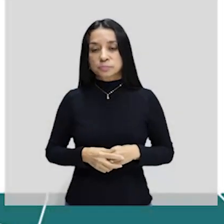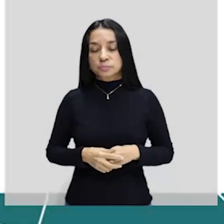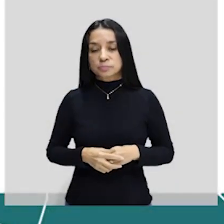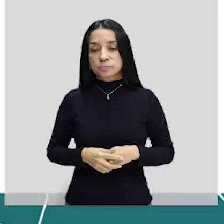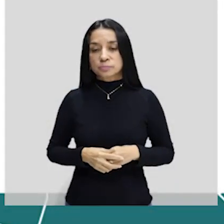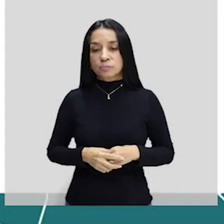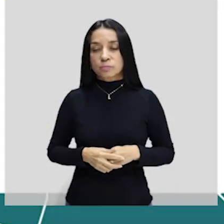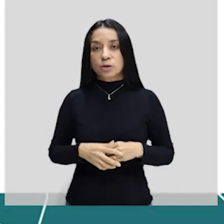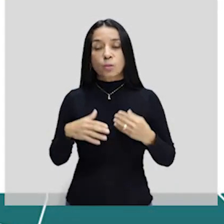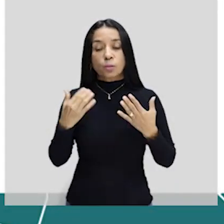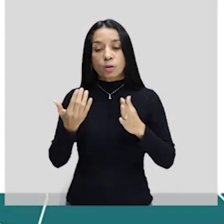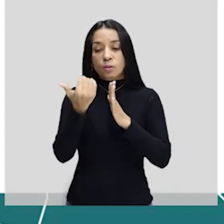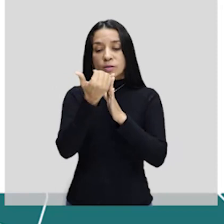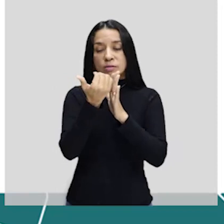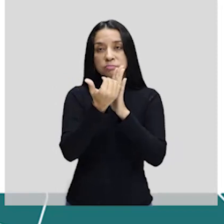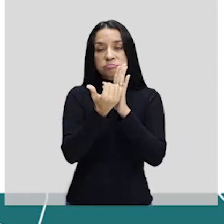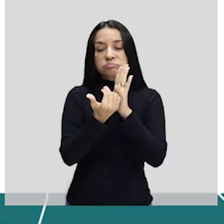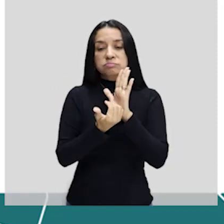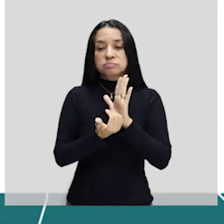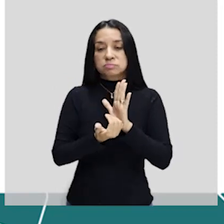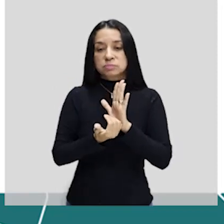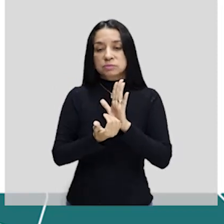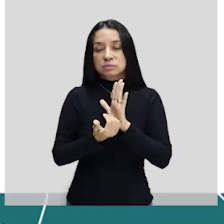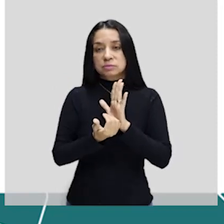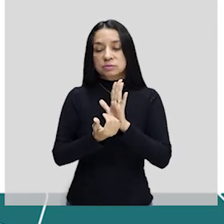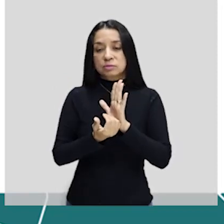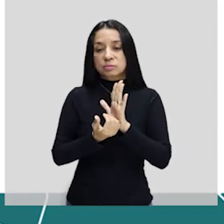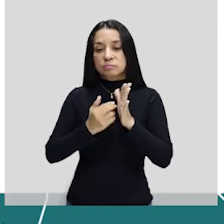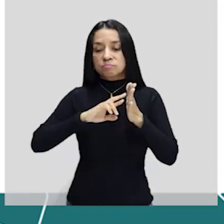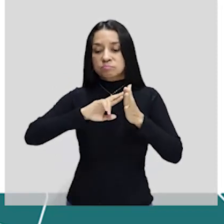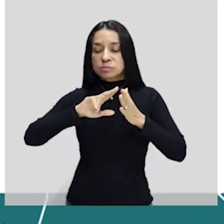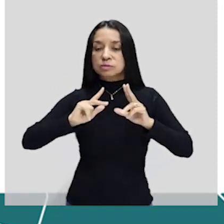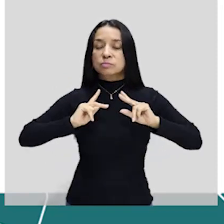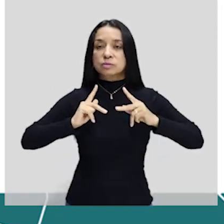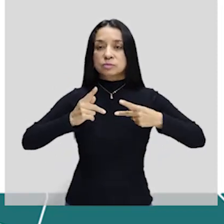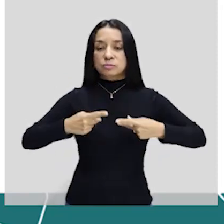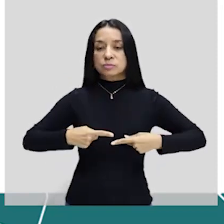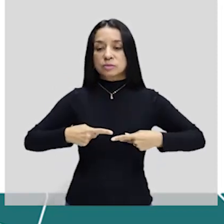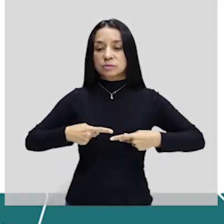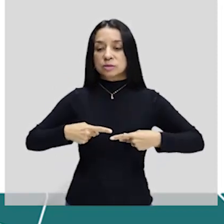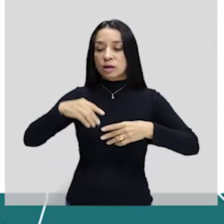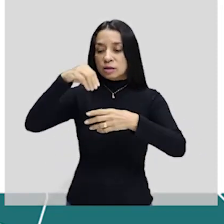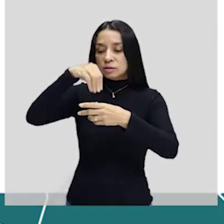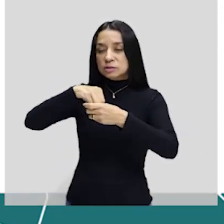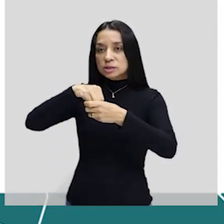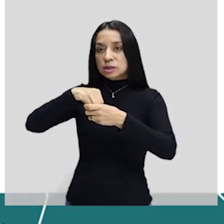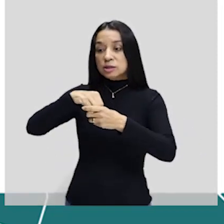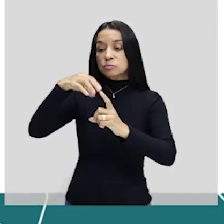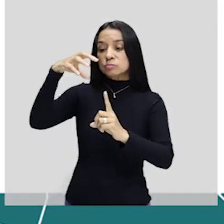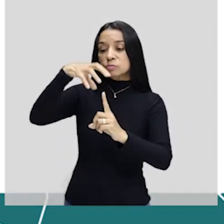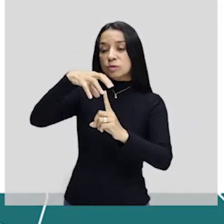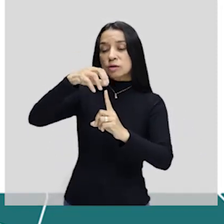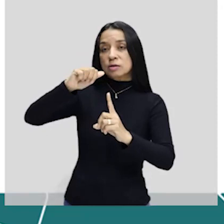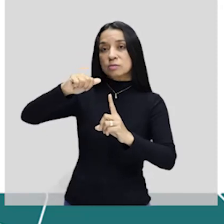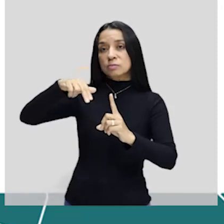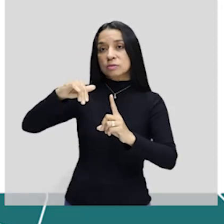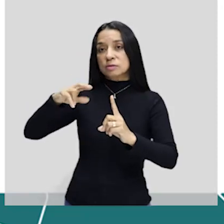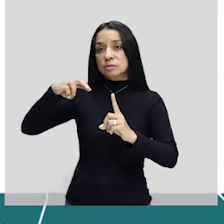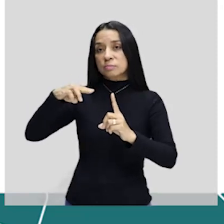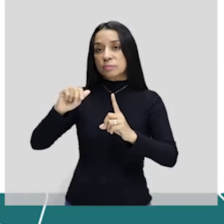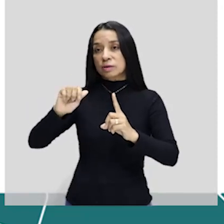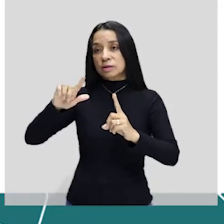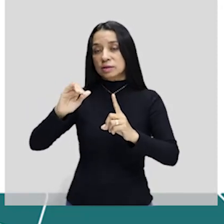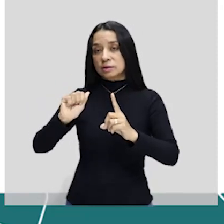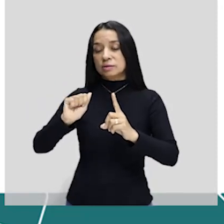Agora, qual seria a classificação da espécie humana dentro do reino animalia? A gente tem o que a gente chama, na classificação dos